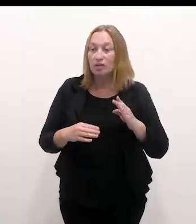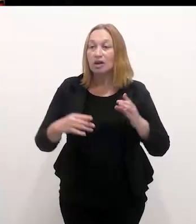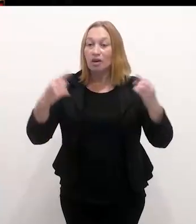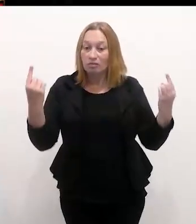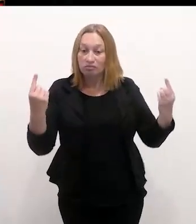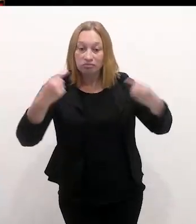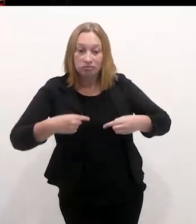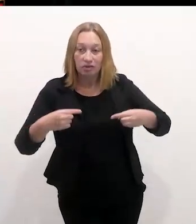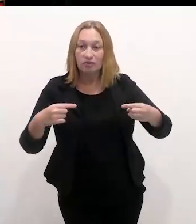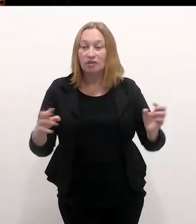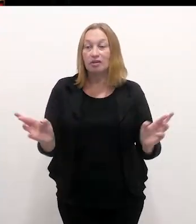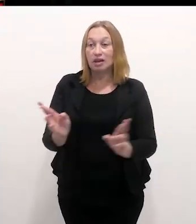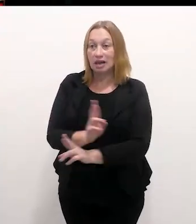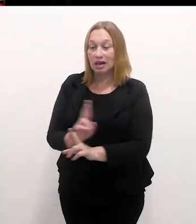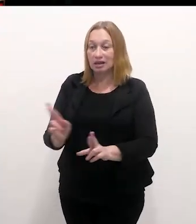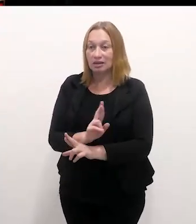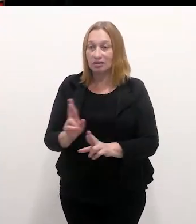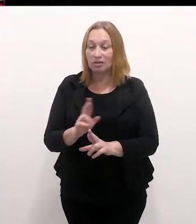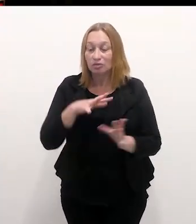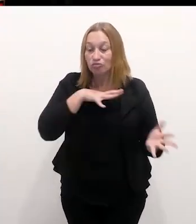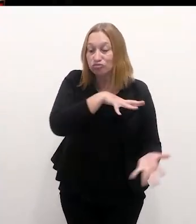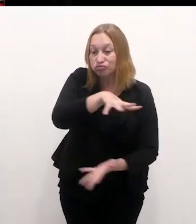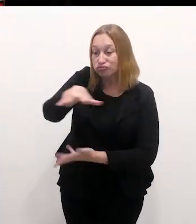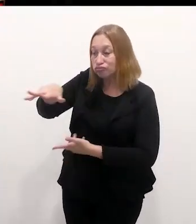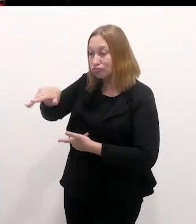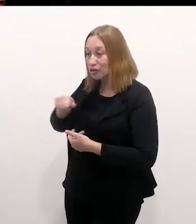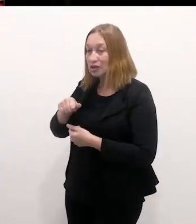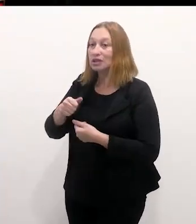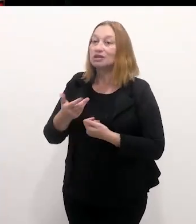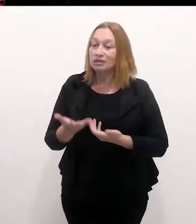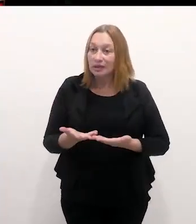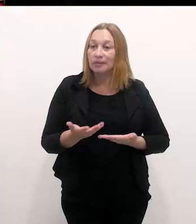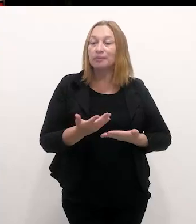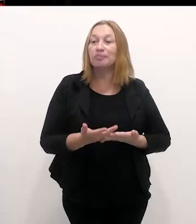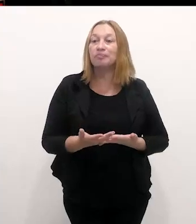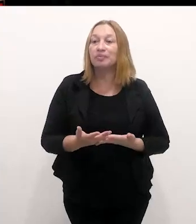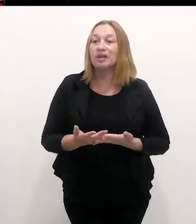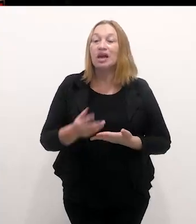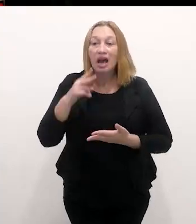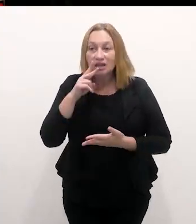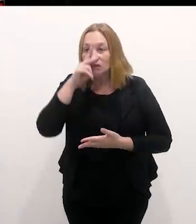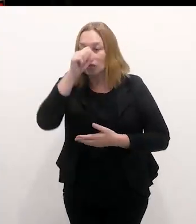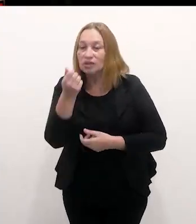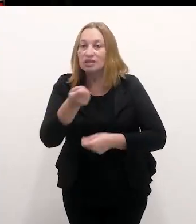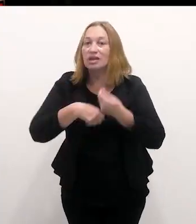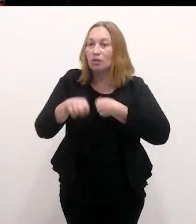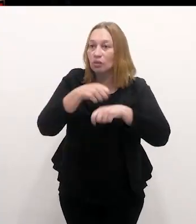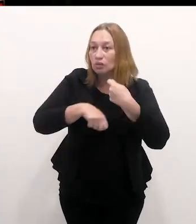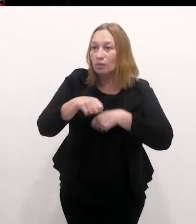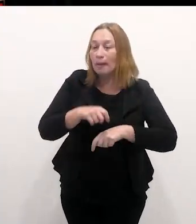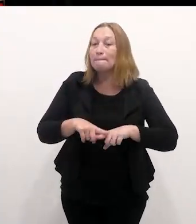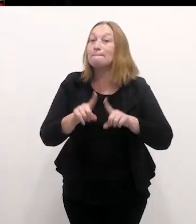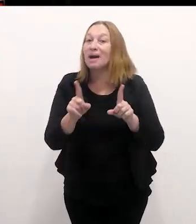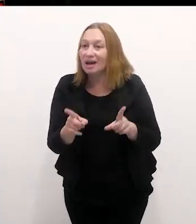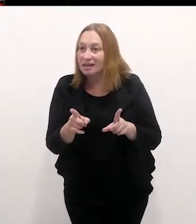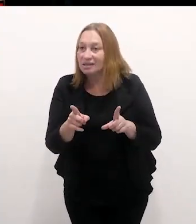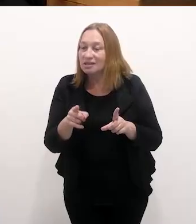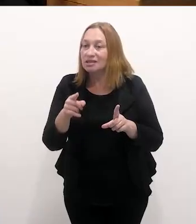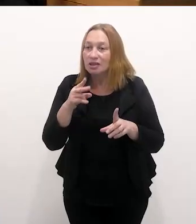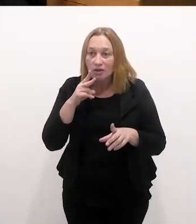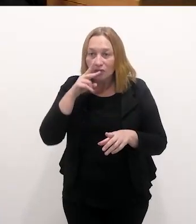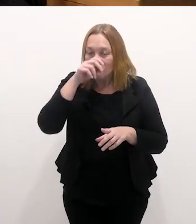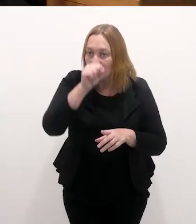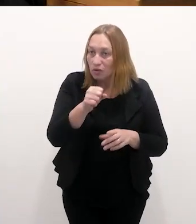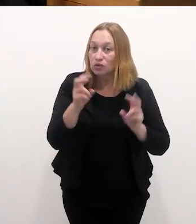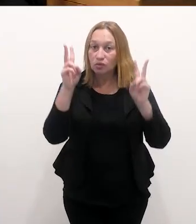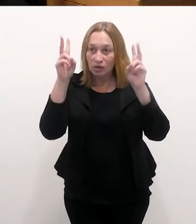Bom, isso traz também um desafio em relação à nova conjuntura internacional e que reposiciona as forças